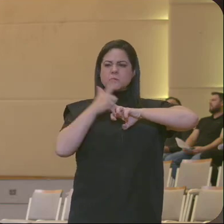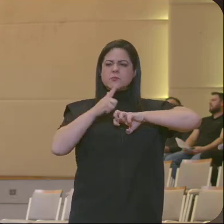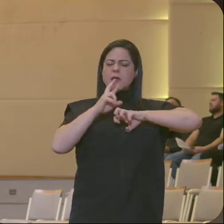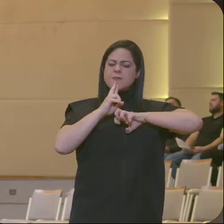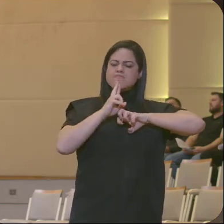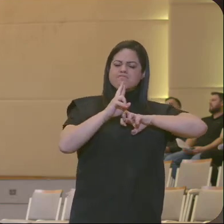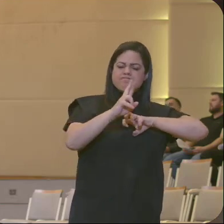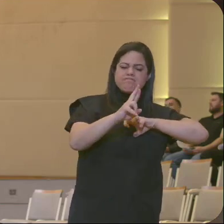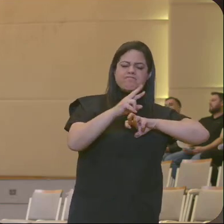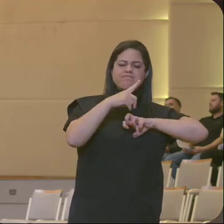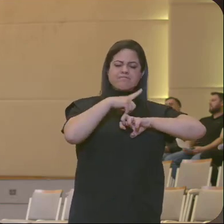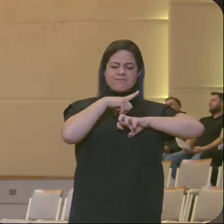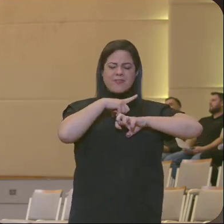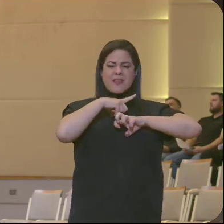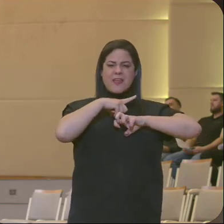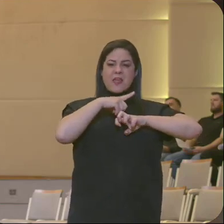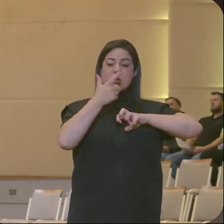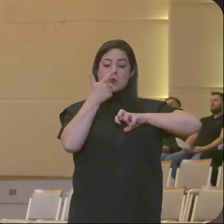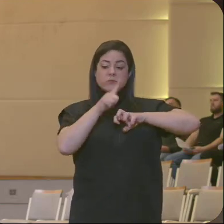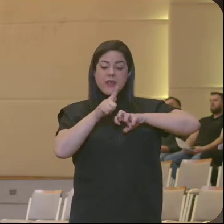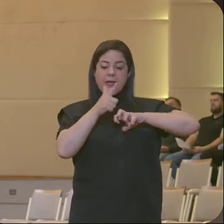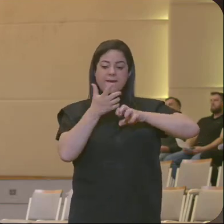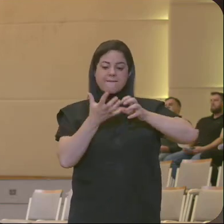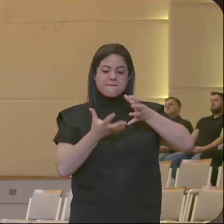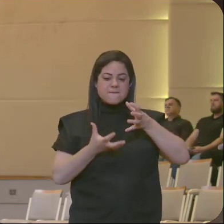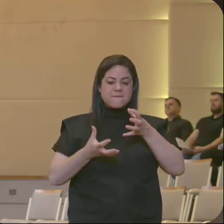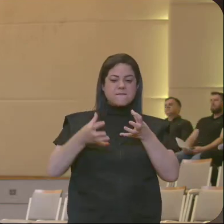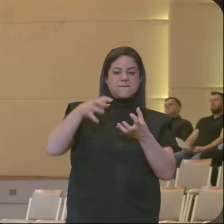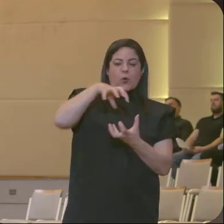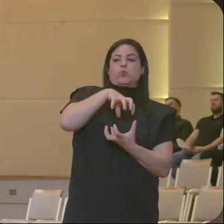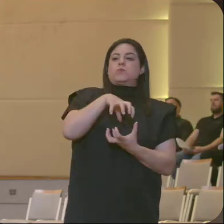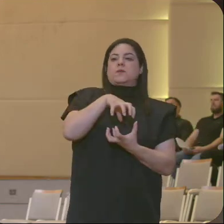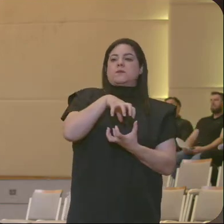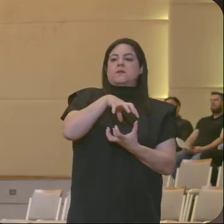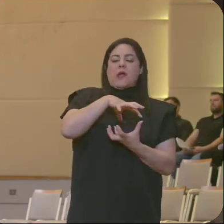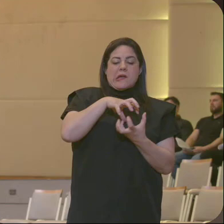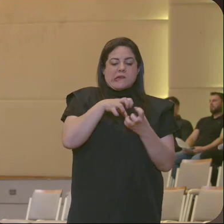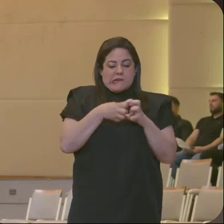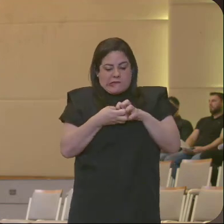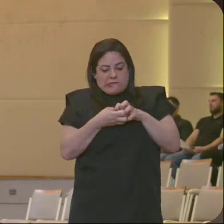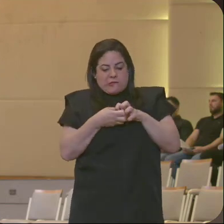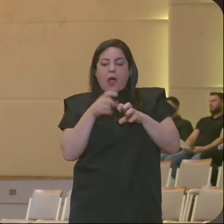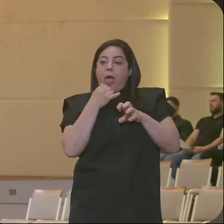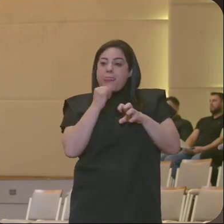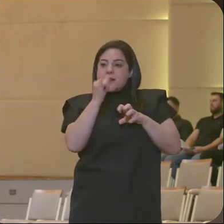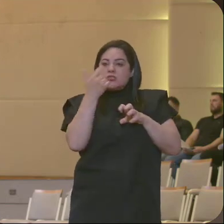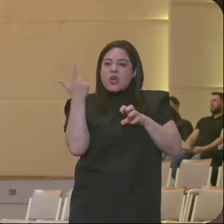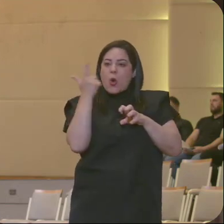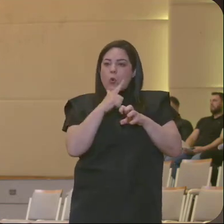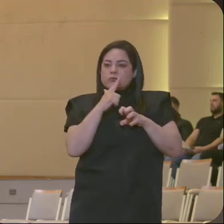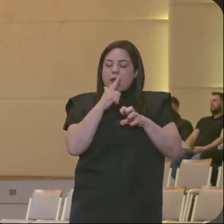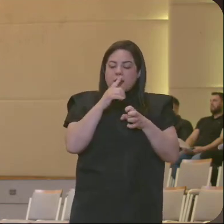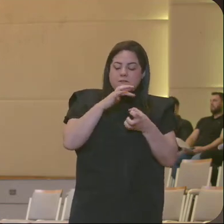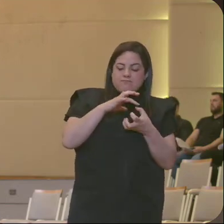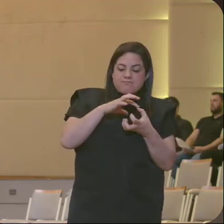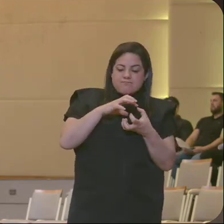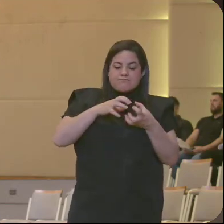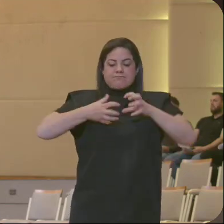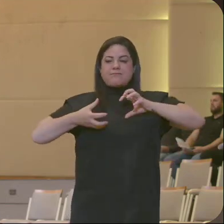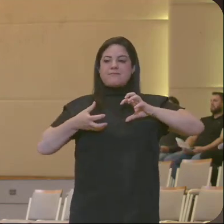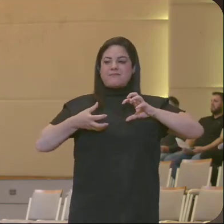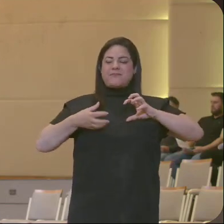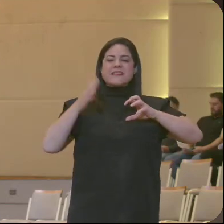tal deformação elástica. Bonito, né? Trocando a miúdos, um elástico é